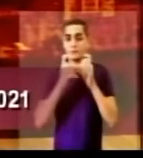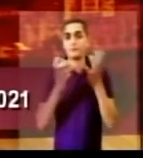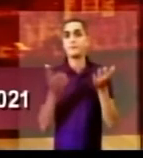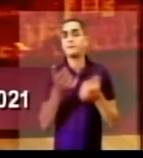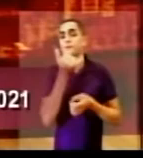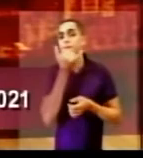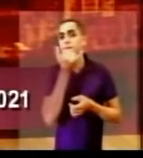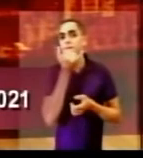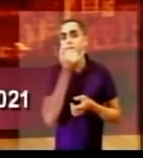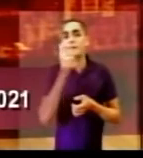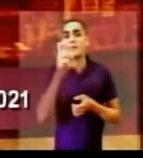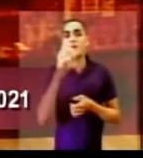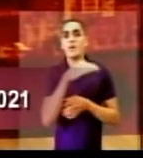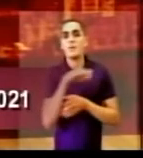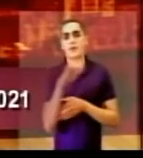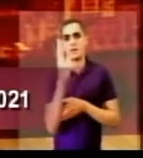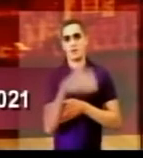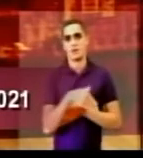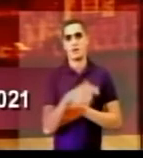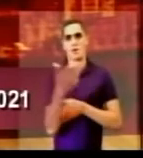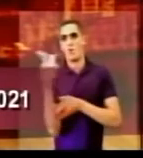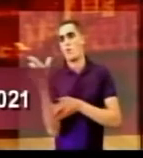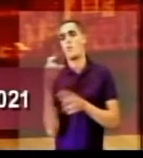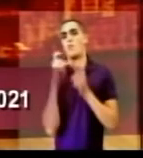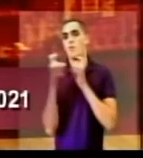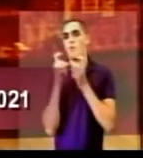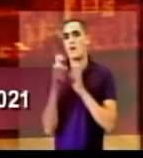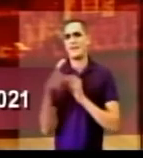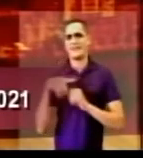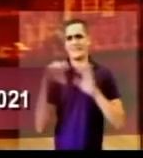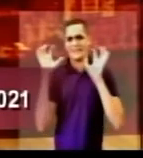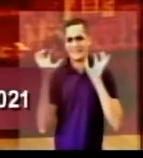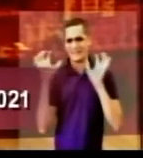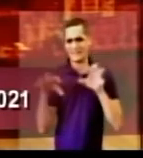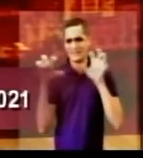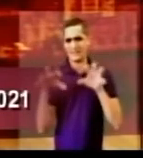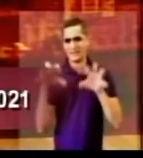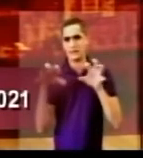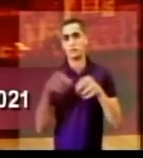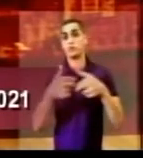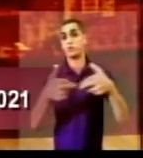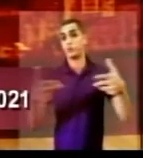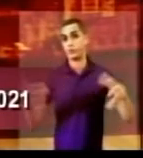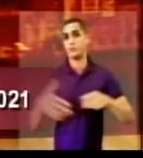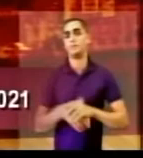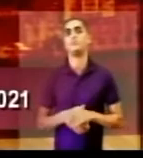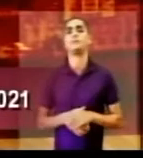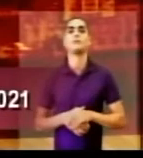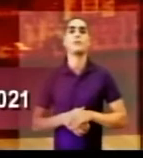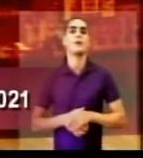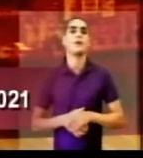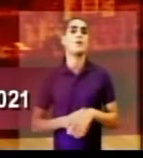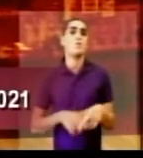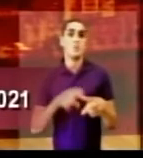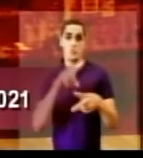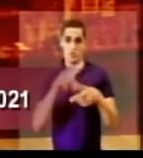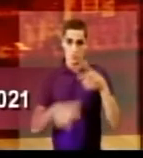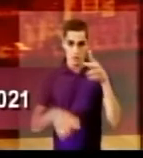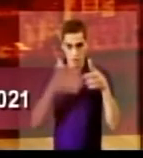Não, desculpa, era 5:30 da tarde para uma outra reunião, uma chuva torrencial e 2